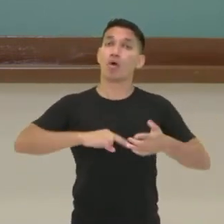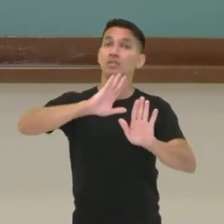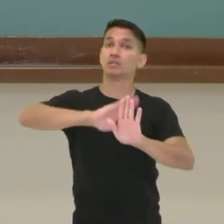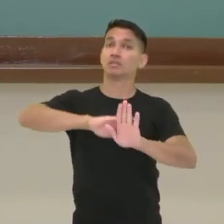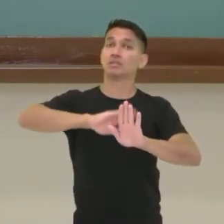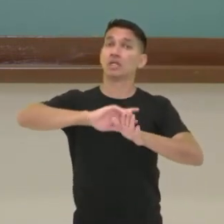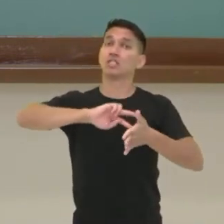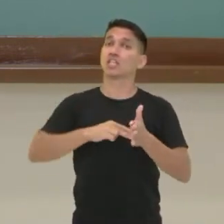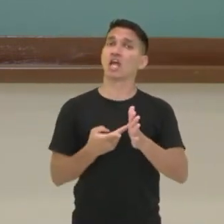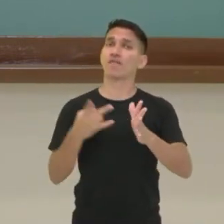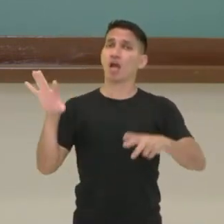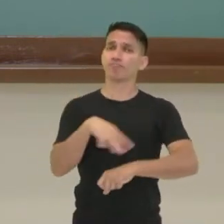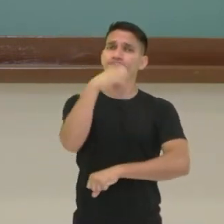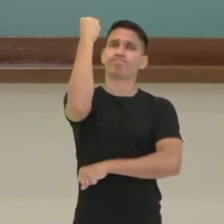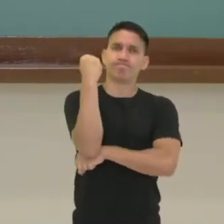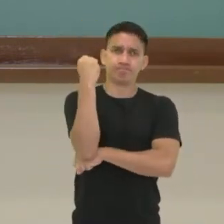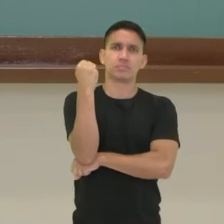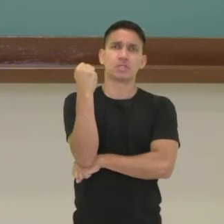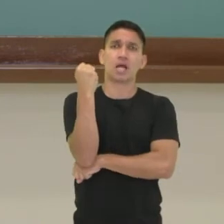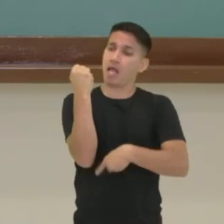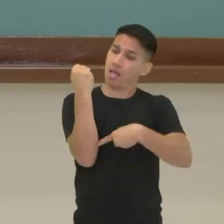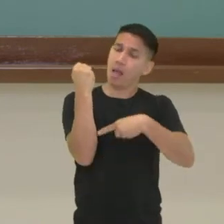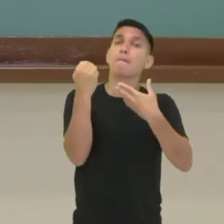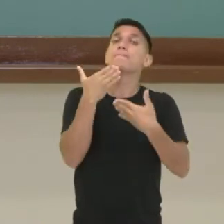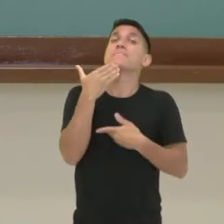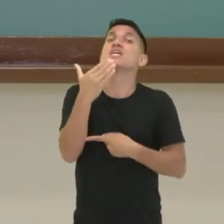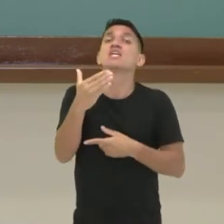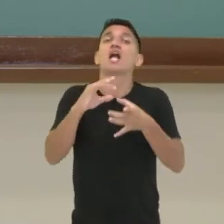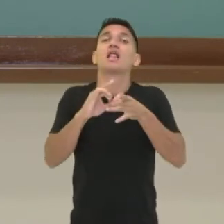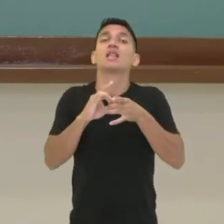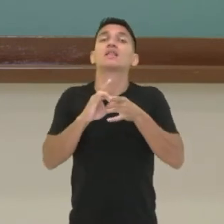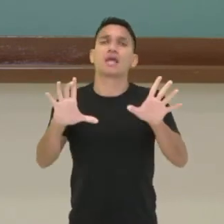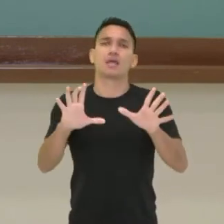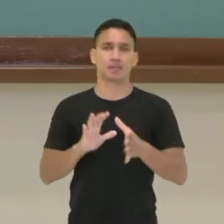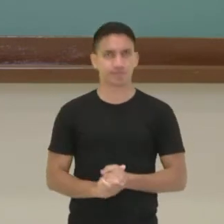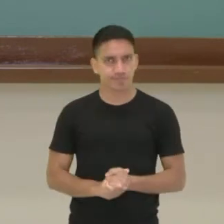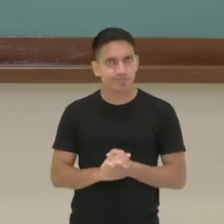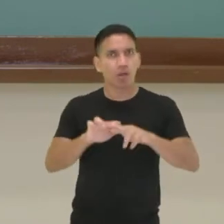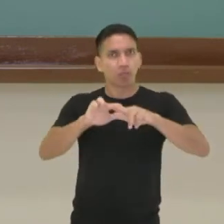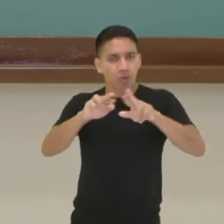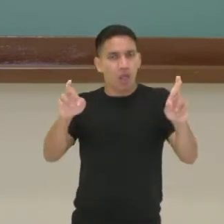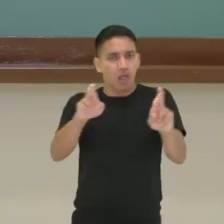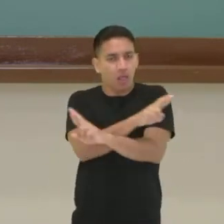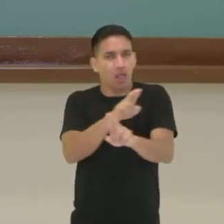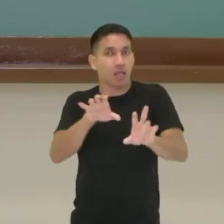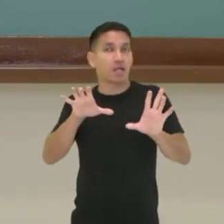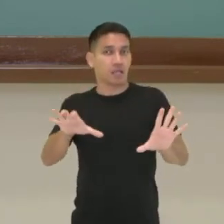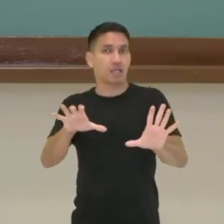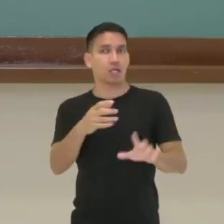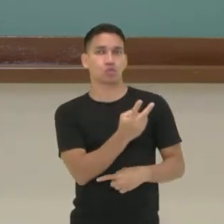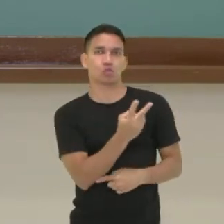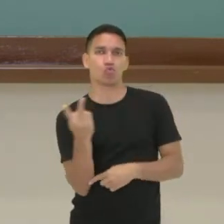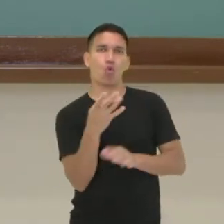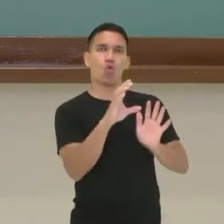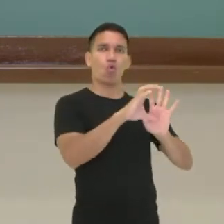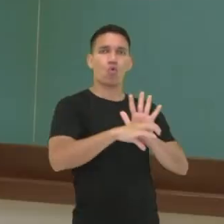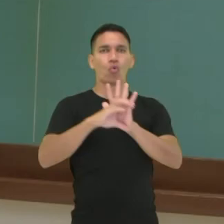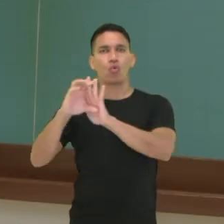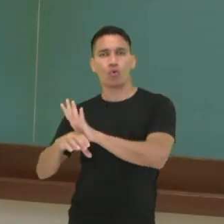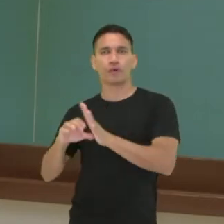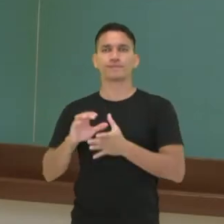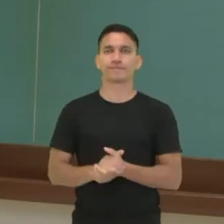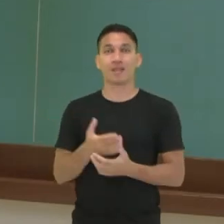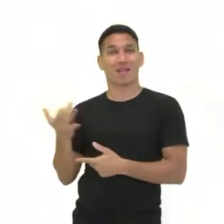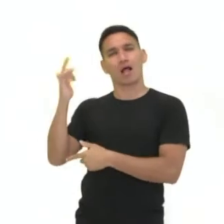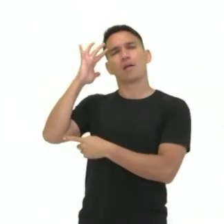é reivindicar a liberdade. Então ela relaciona esses dois conceitos. A pensadora